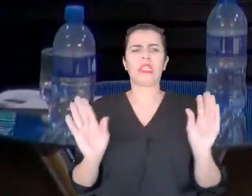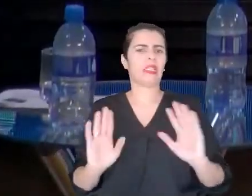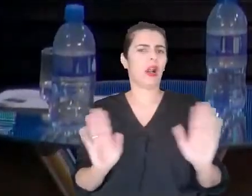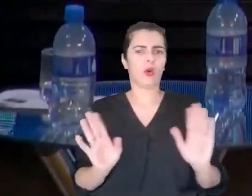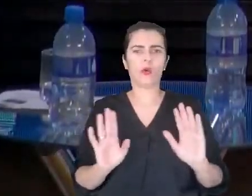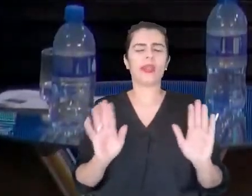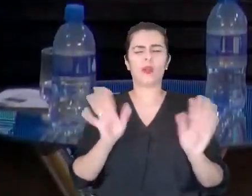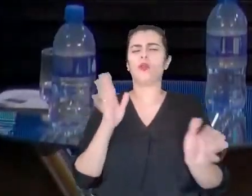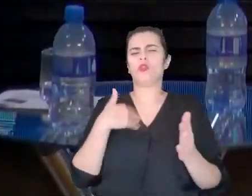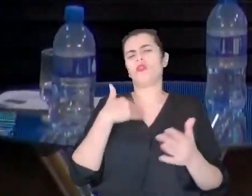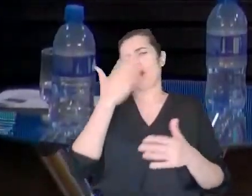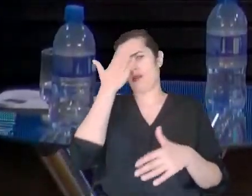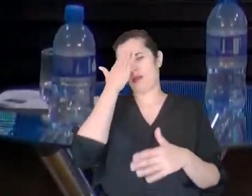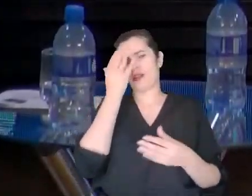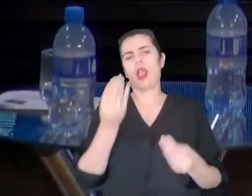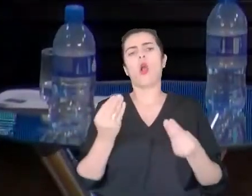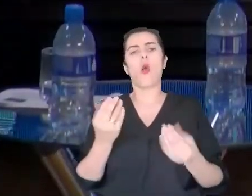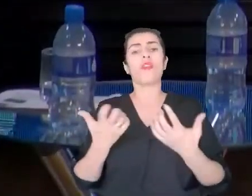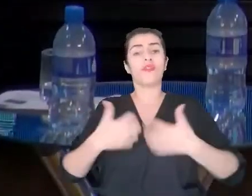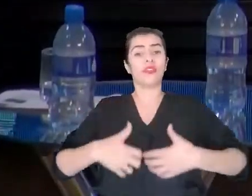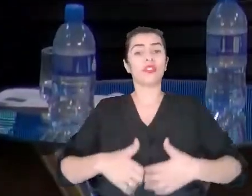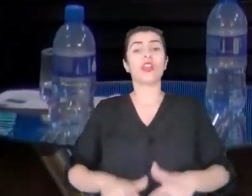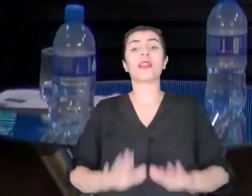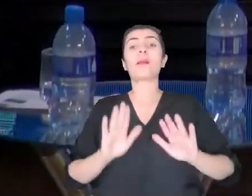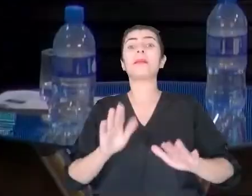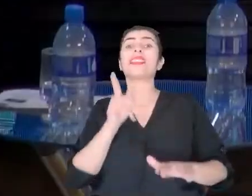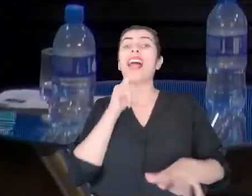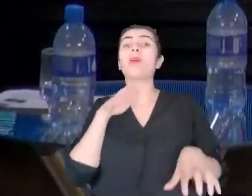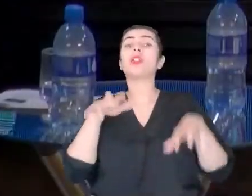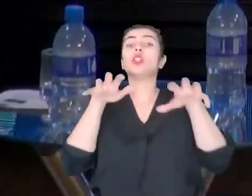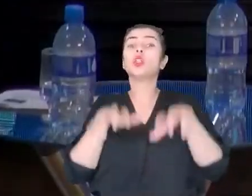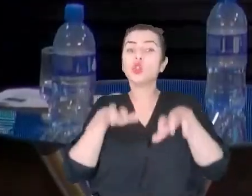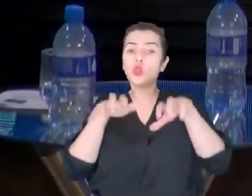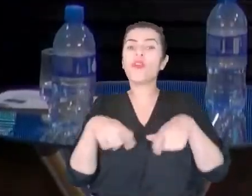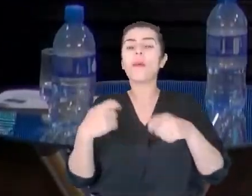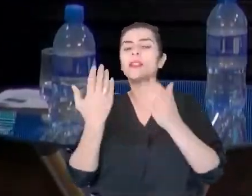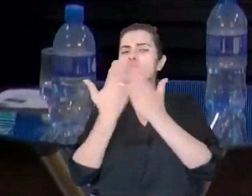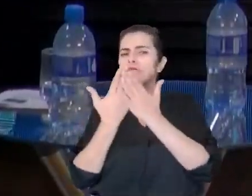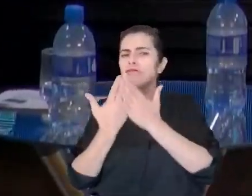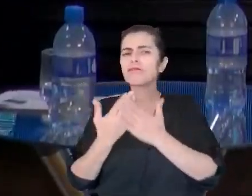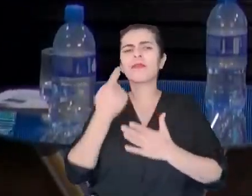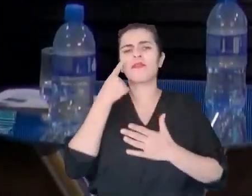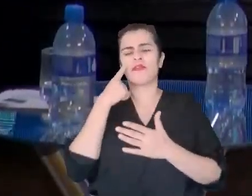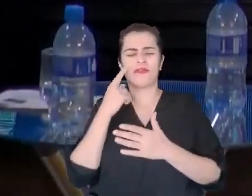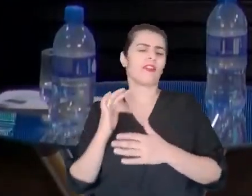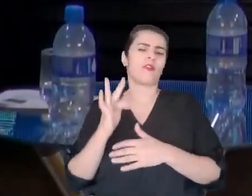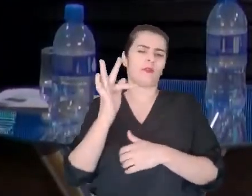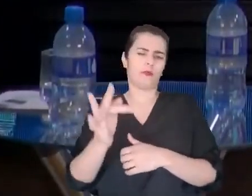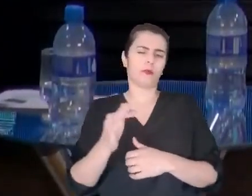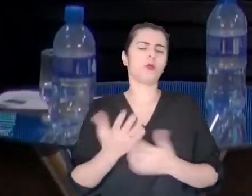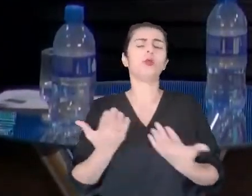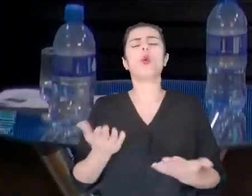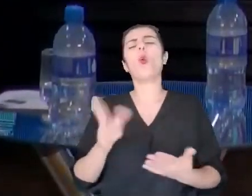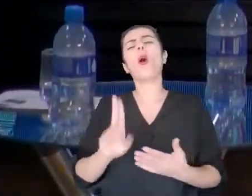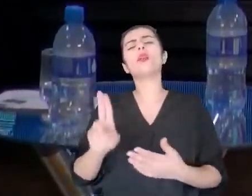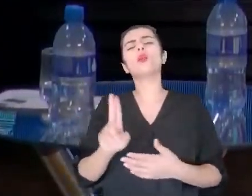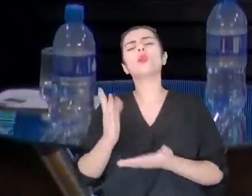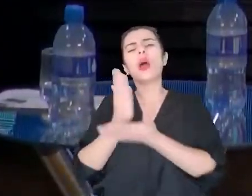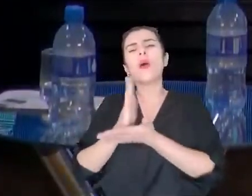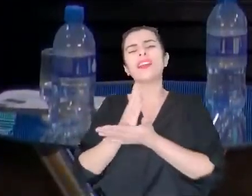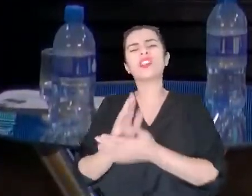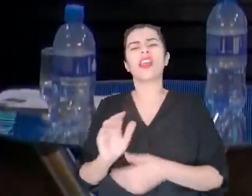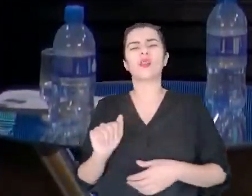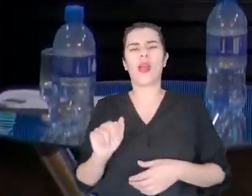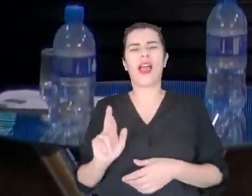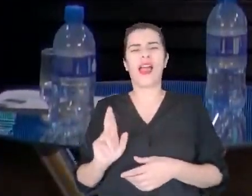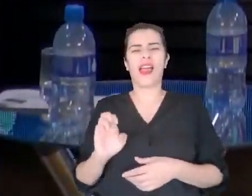gente. Quando a gente tem aqui utilizado o rejeito arenoso, a gente vê essa